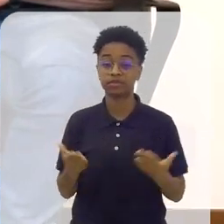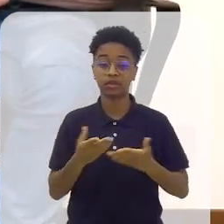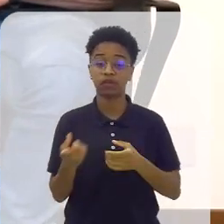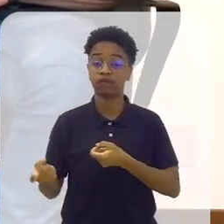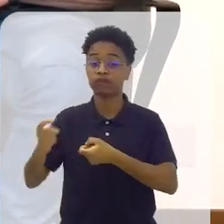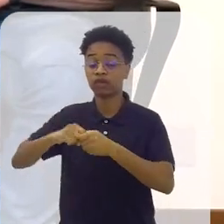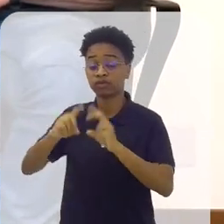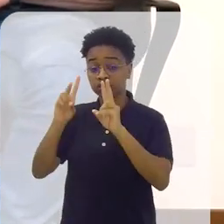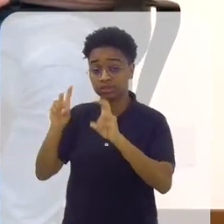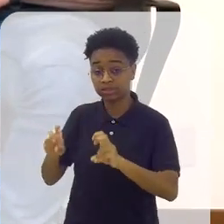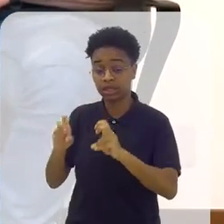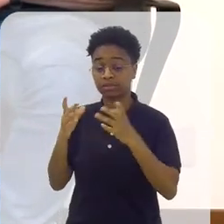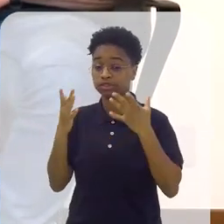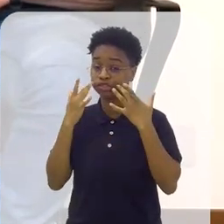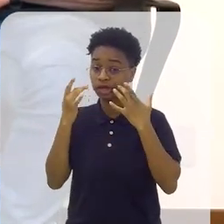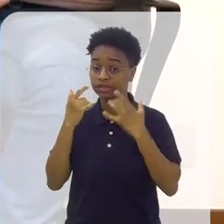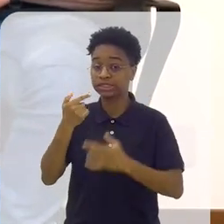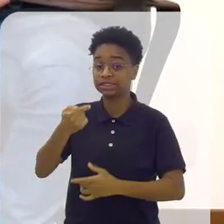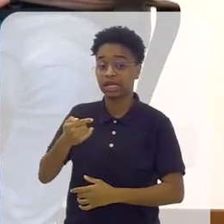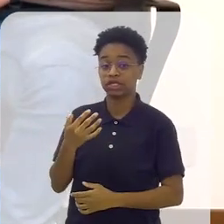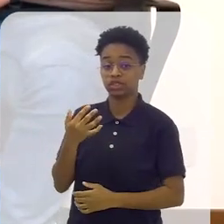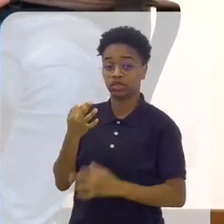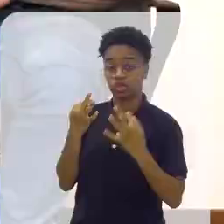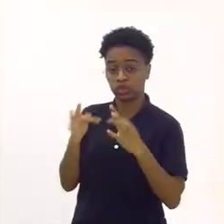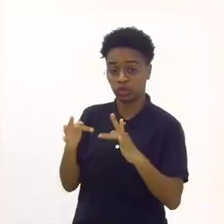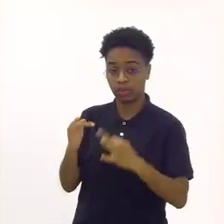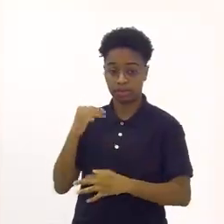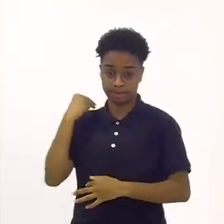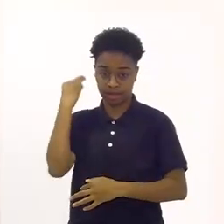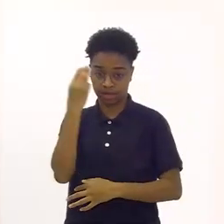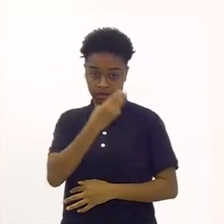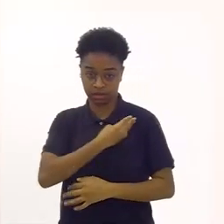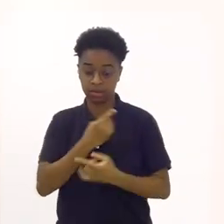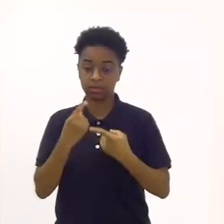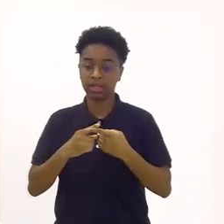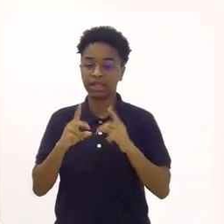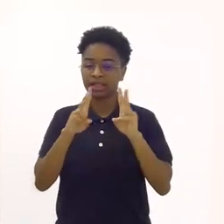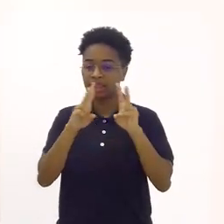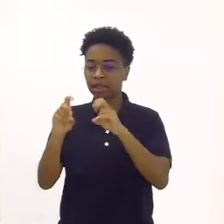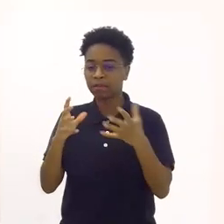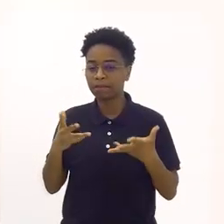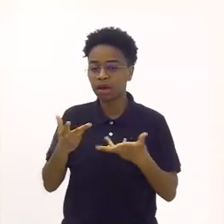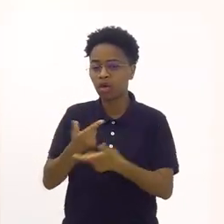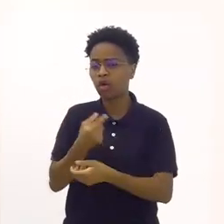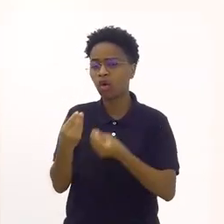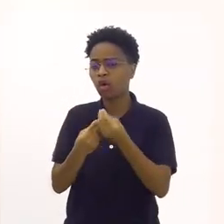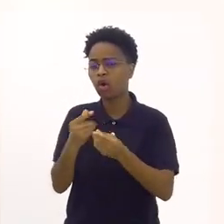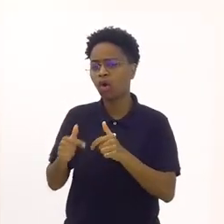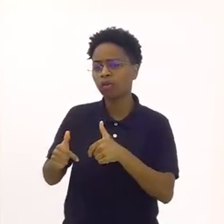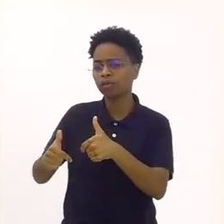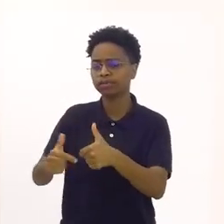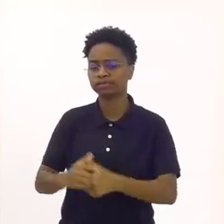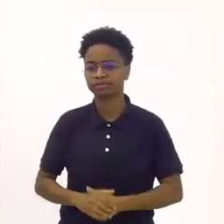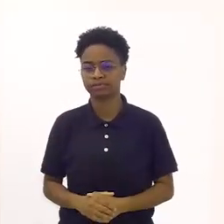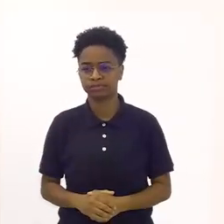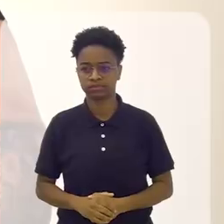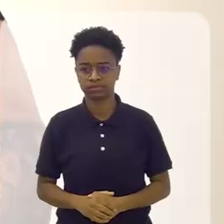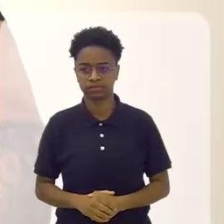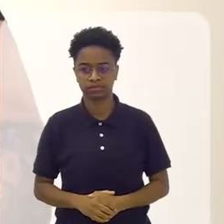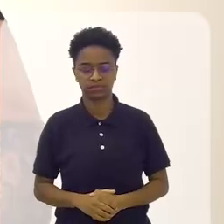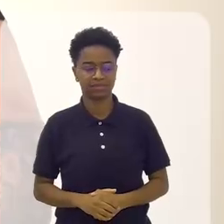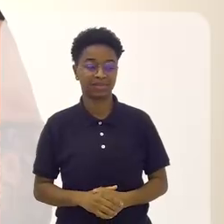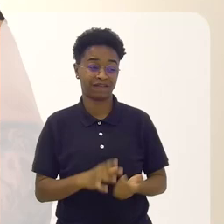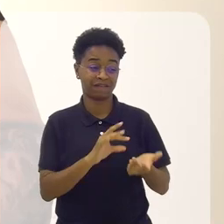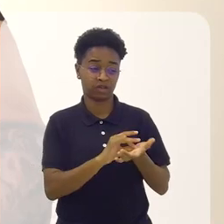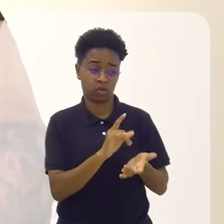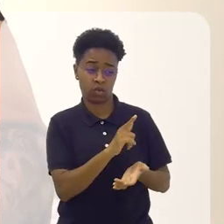Aí nós vamos voltar para as Sete Dores de Maria. É um tema magnífico. Como é que está sendo fazer? Como é que